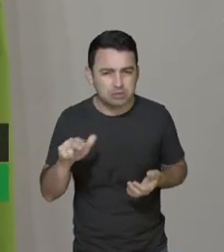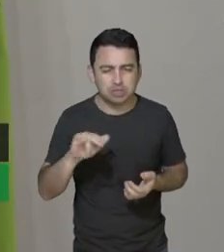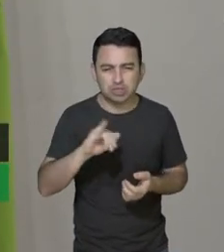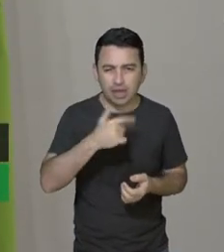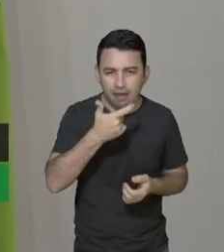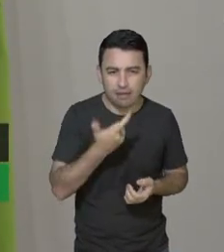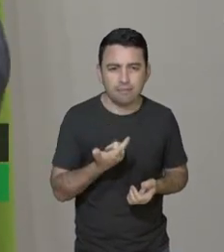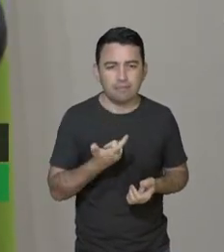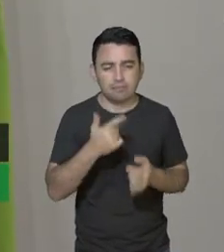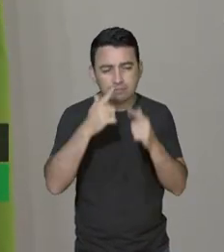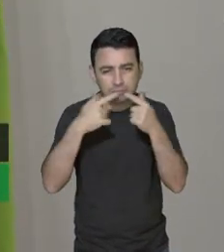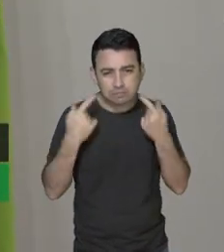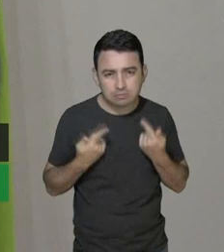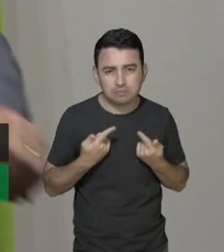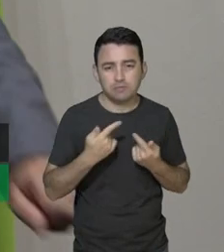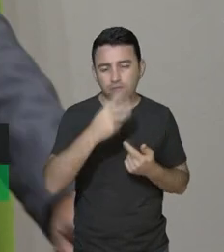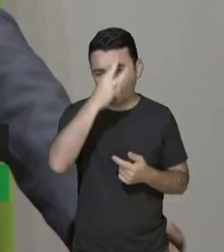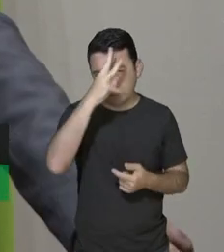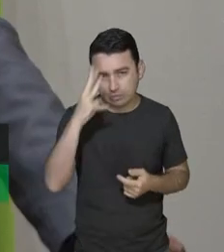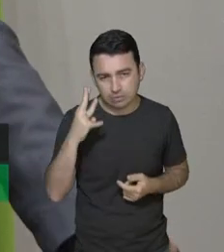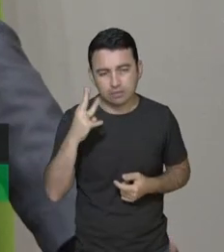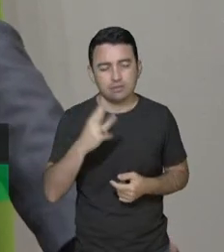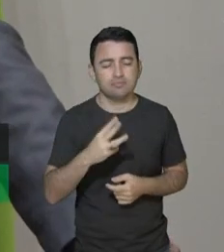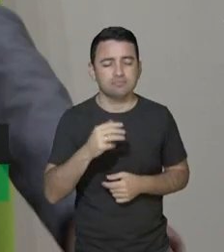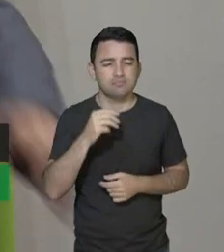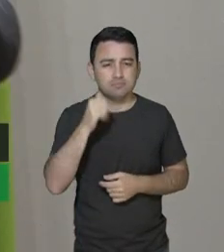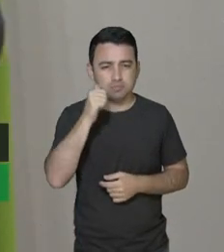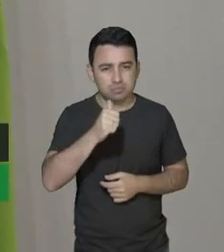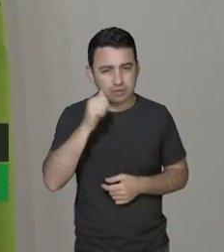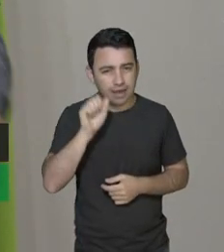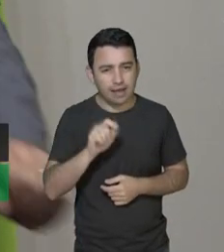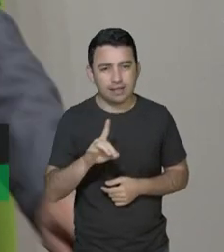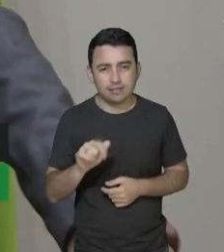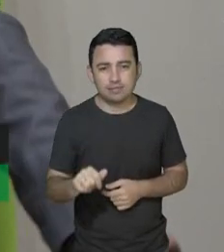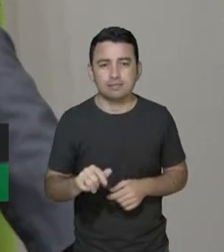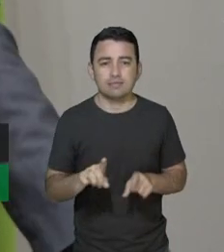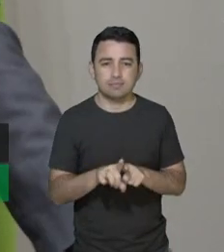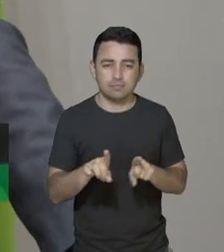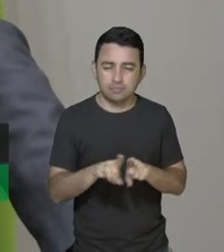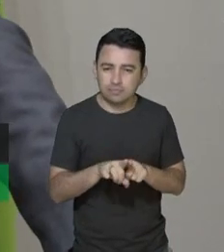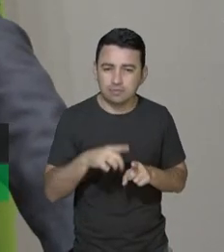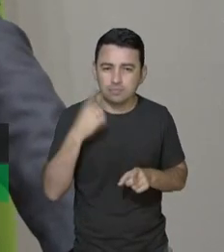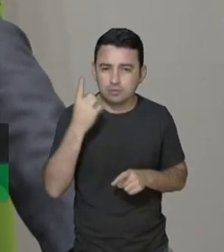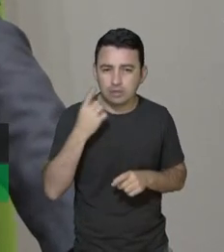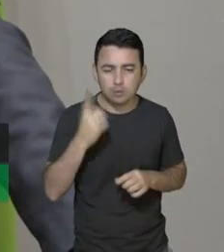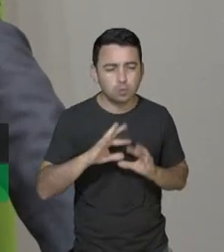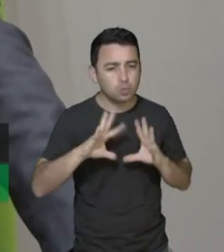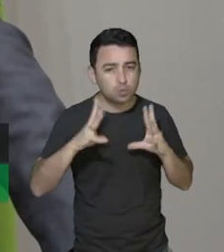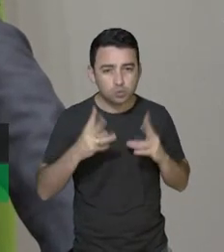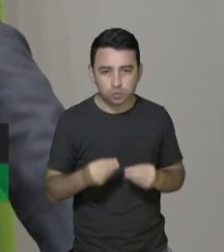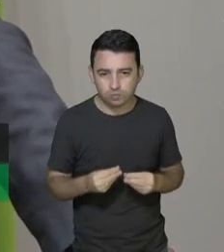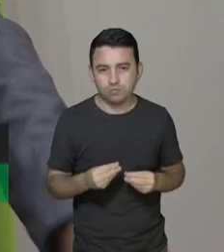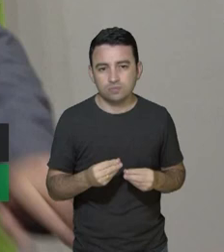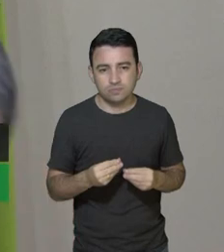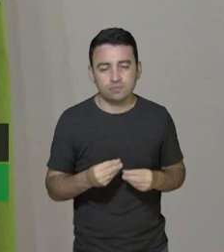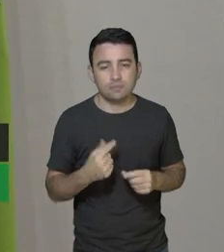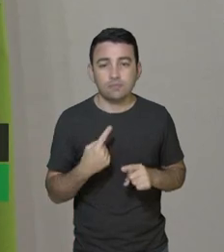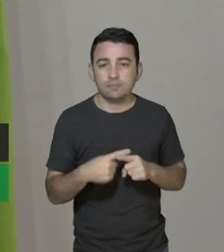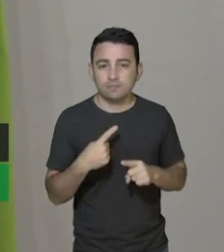Titon, deputado Volney, deputada Ada, deputado Vampiro, porque temos